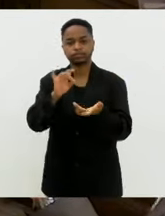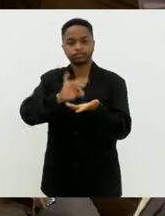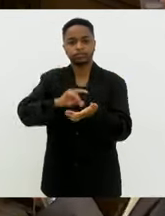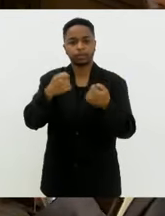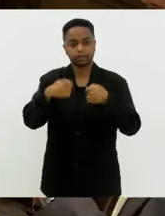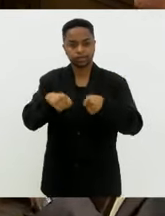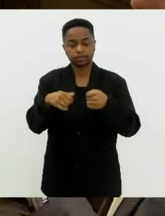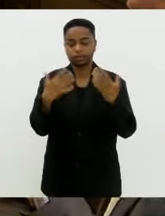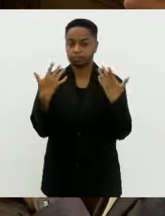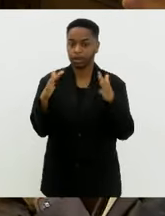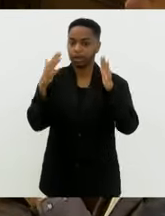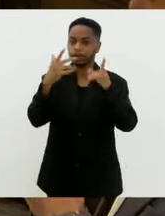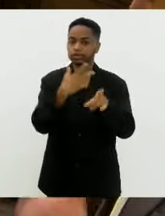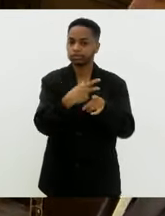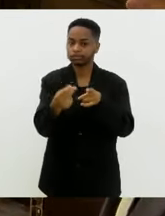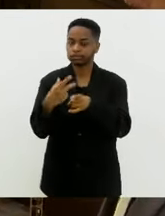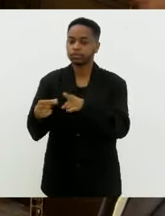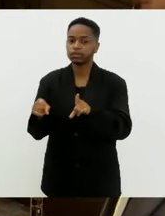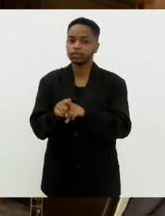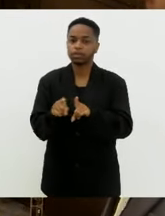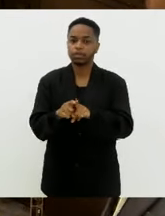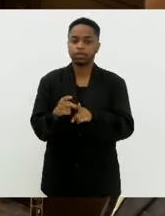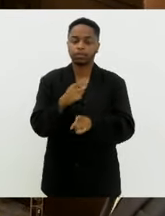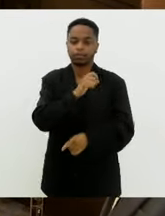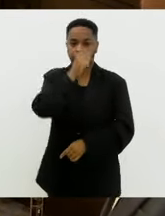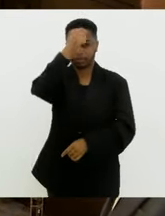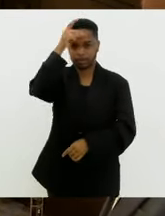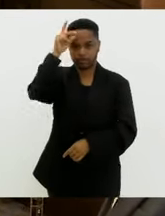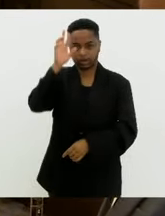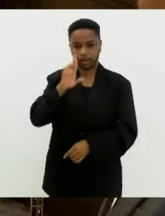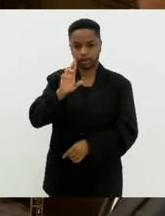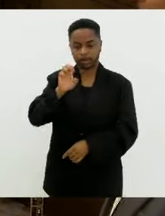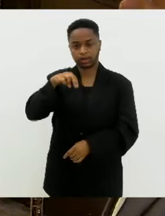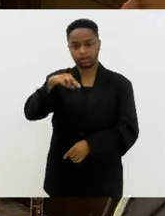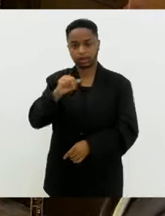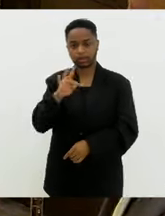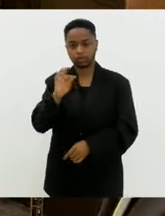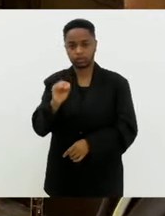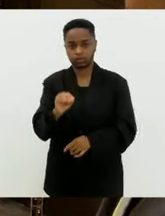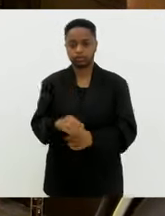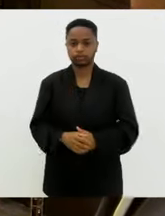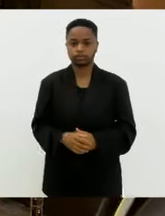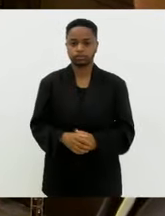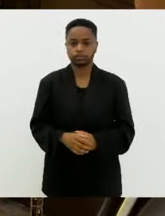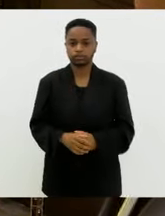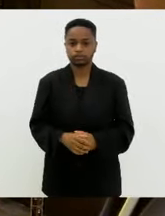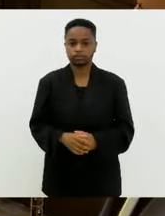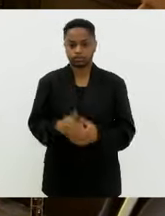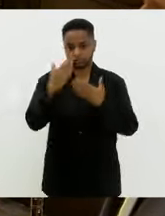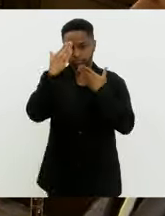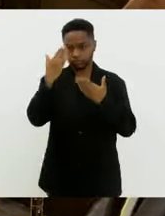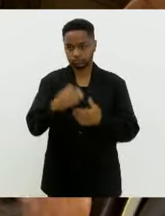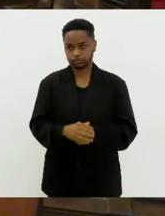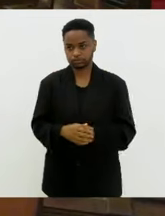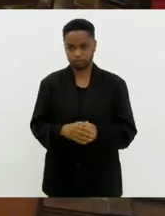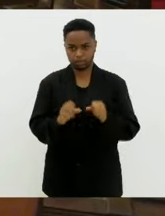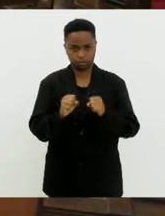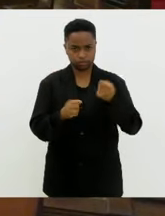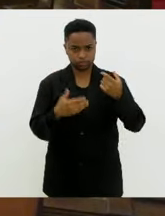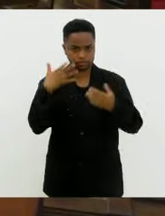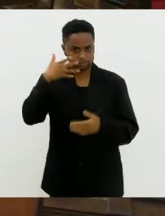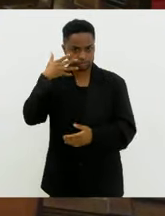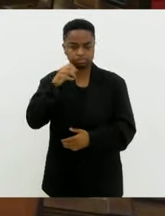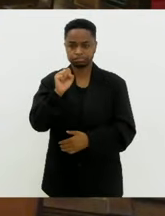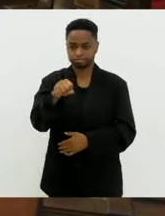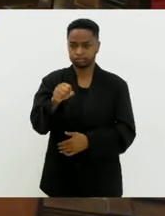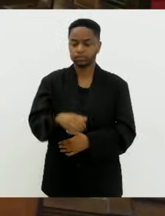grande conquista e para o prefeito Renato e para o deputado Dr. Luizinho. Obrigado. Me concede uma parte? Com certeza. Também queria parabenizar a